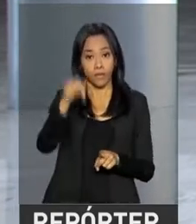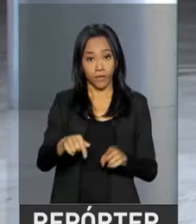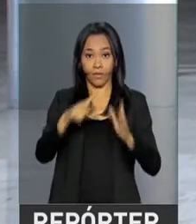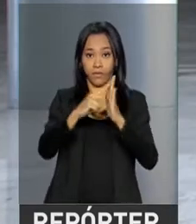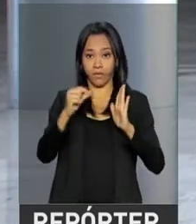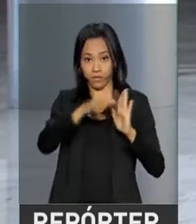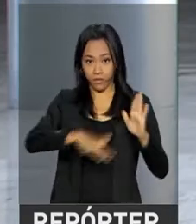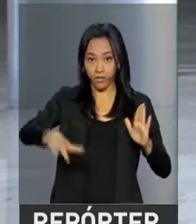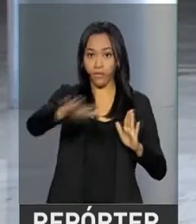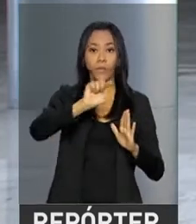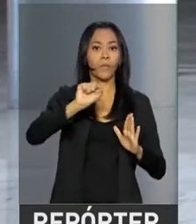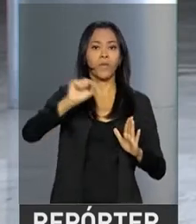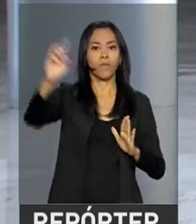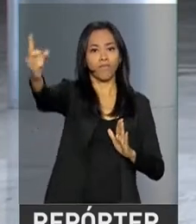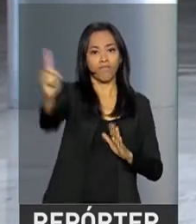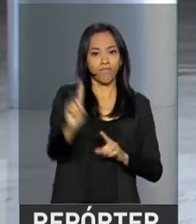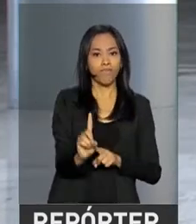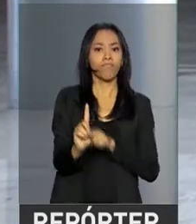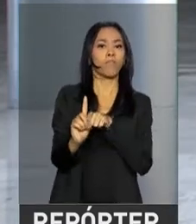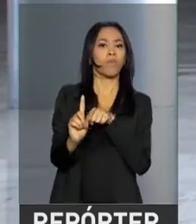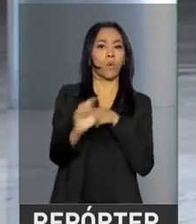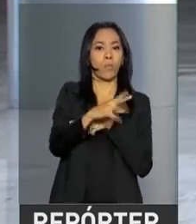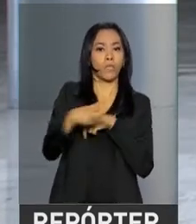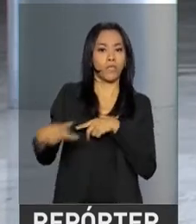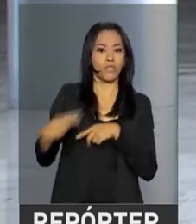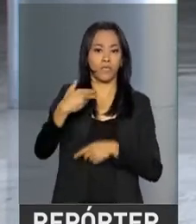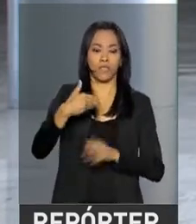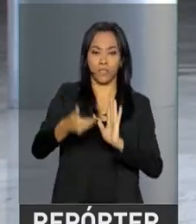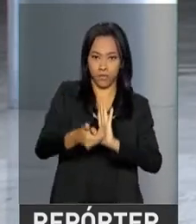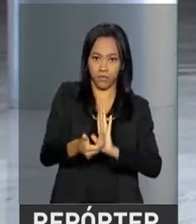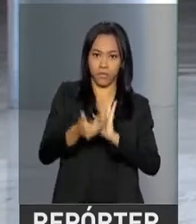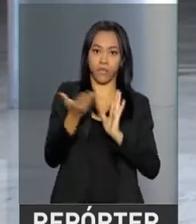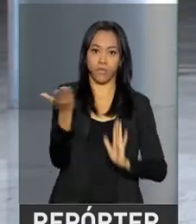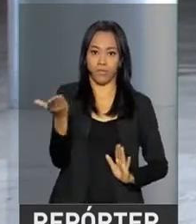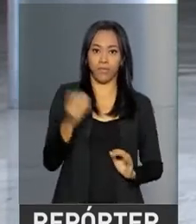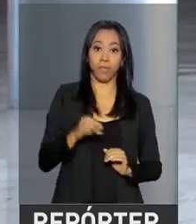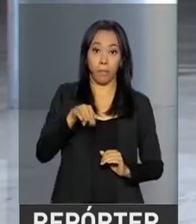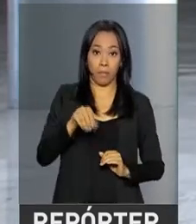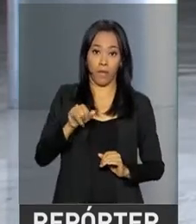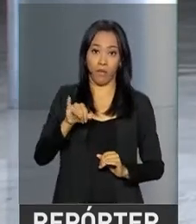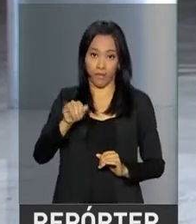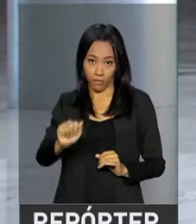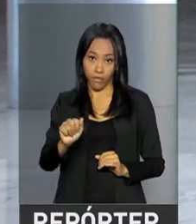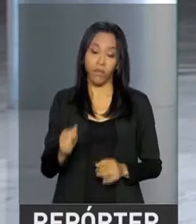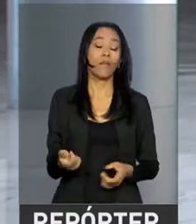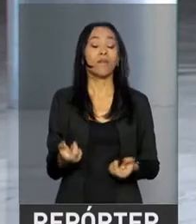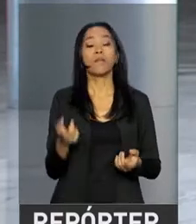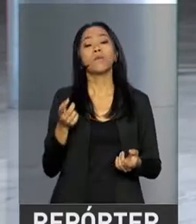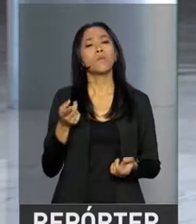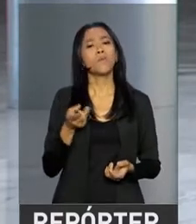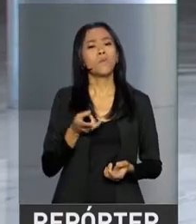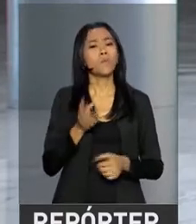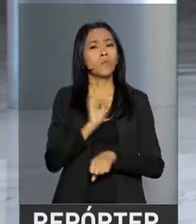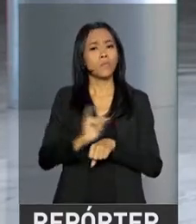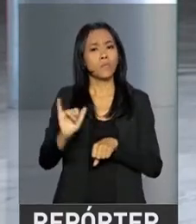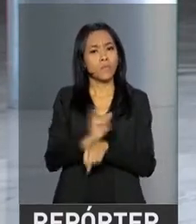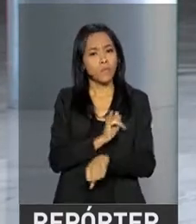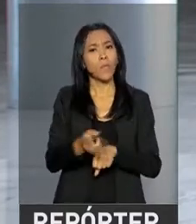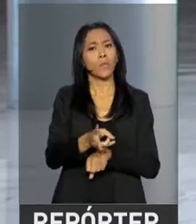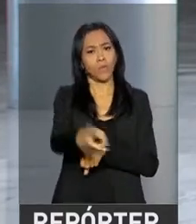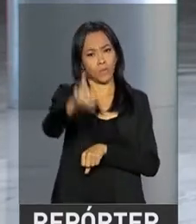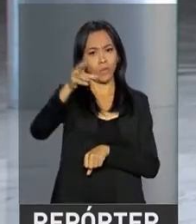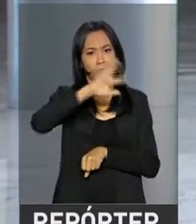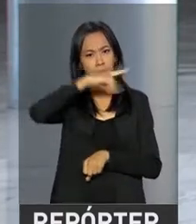planalto o presidente da câmara dos deputados rodrigo maia o presidente continua com sua estratégia e divulgará